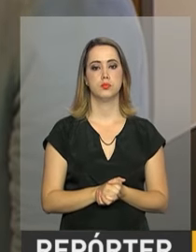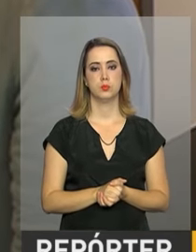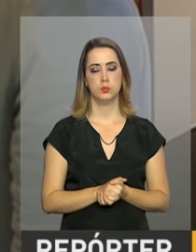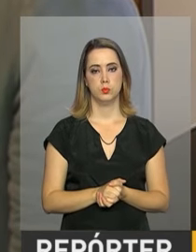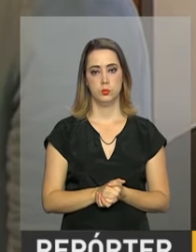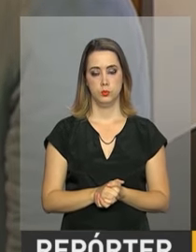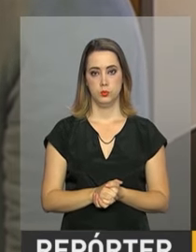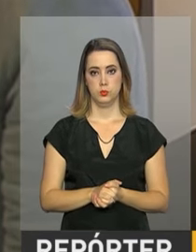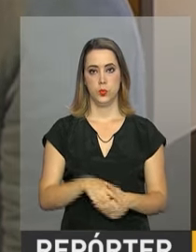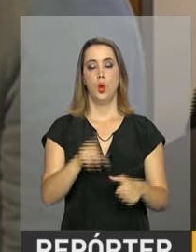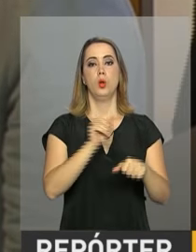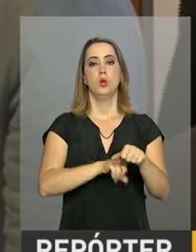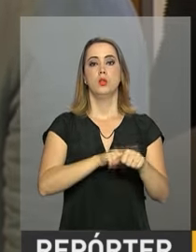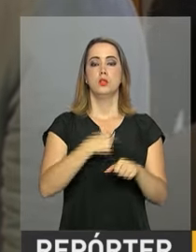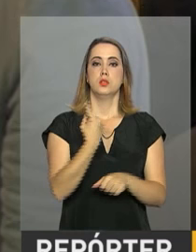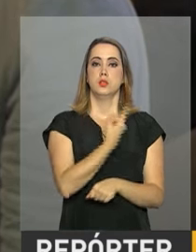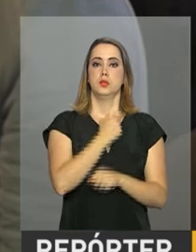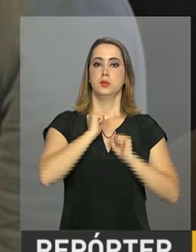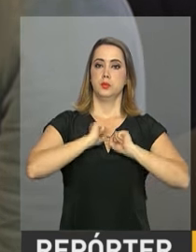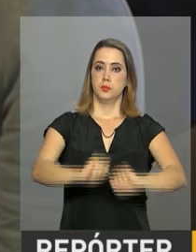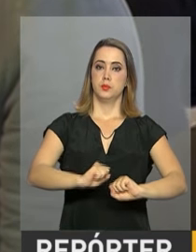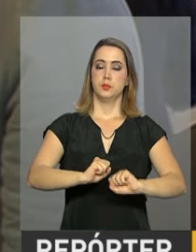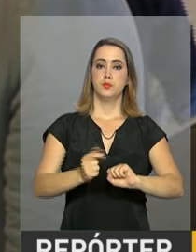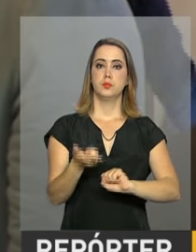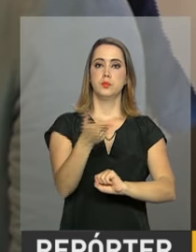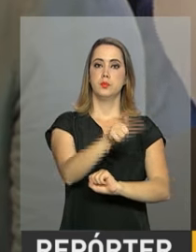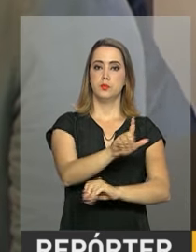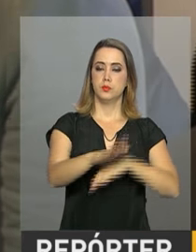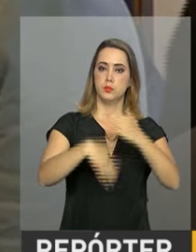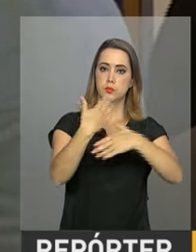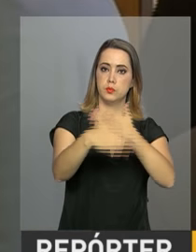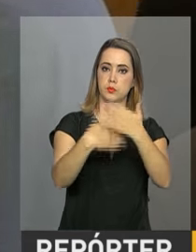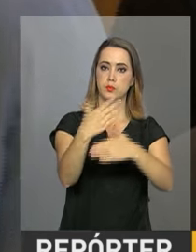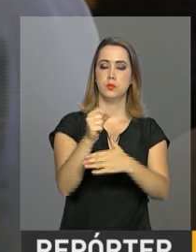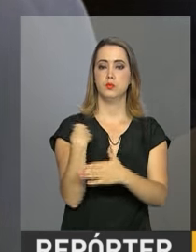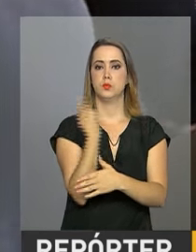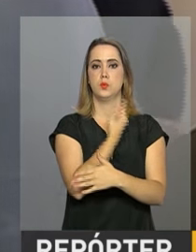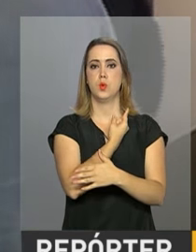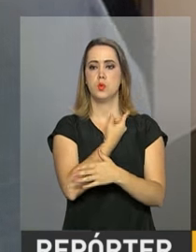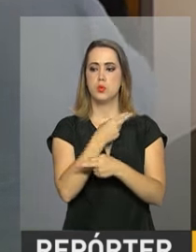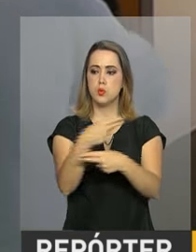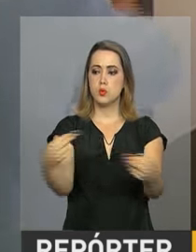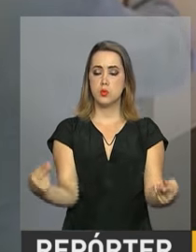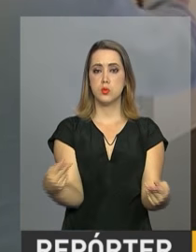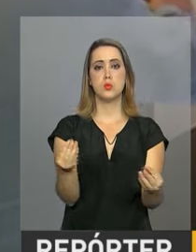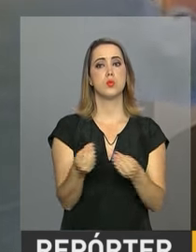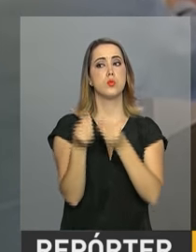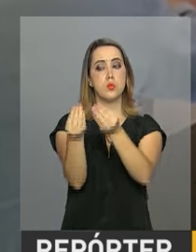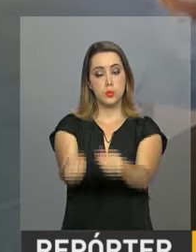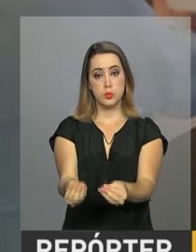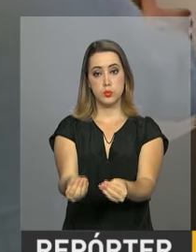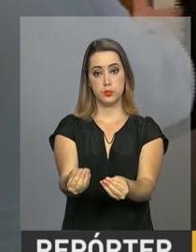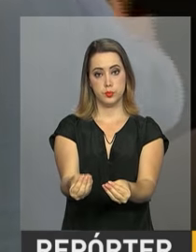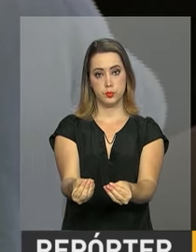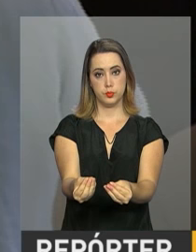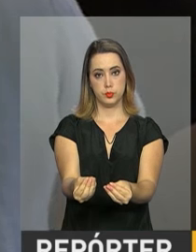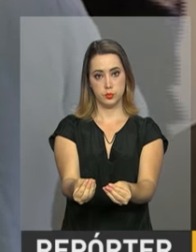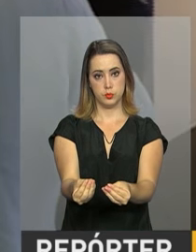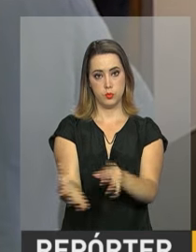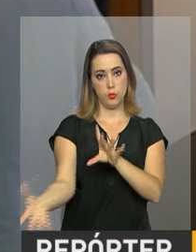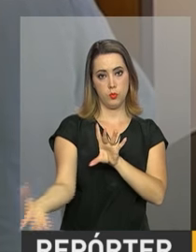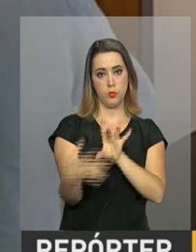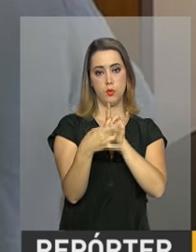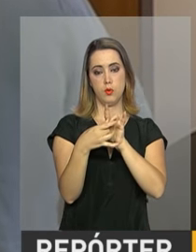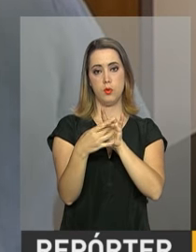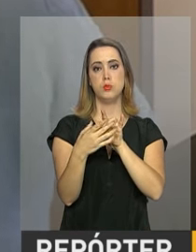nós pudermos relançar a competitividade dos nossos bens e produtos e colocarmos a